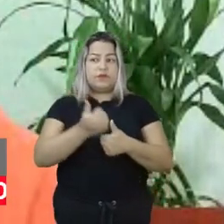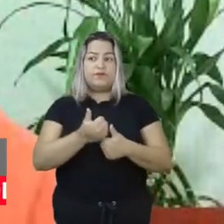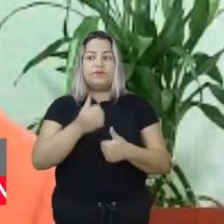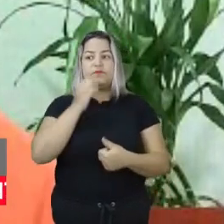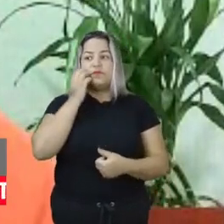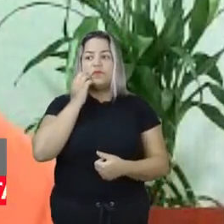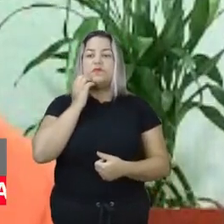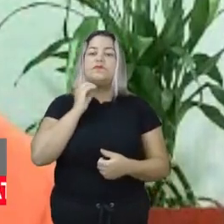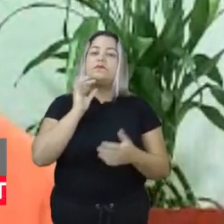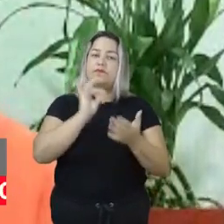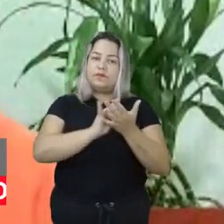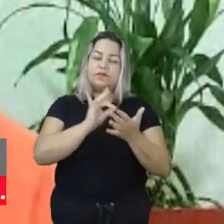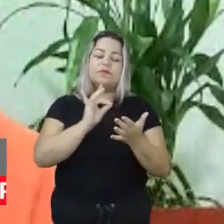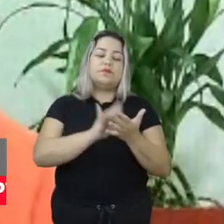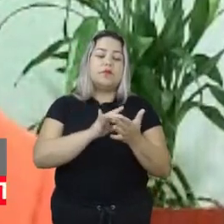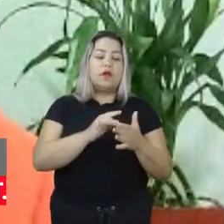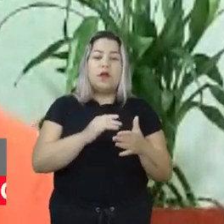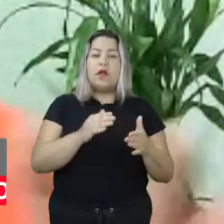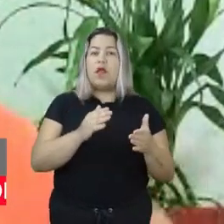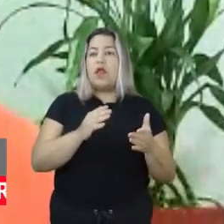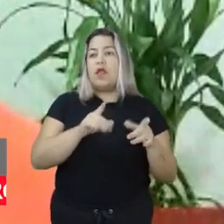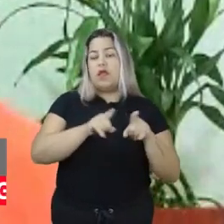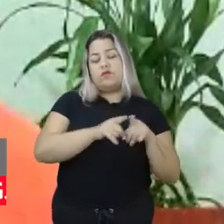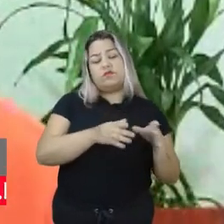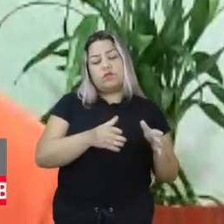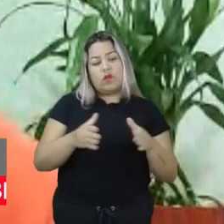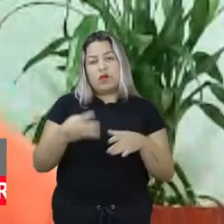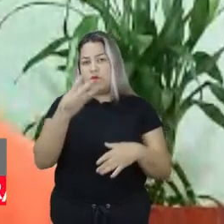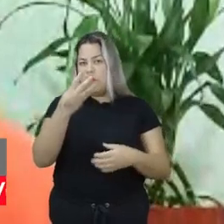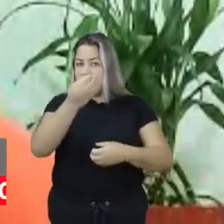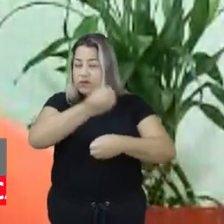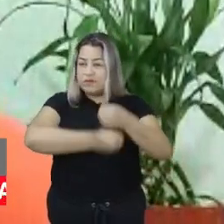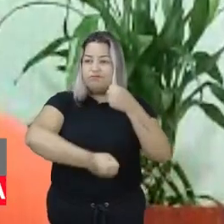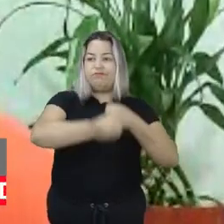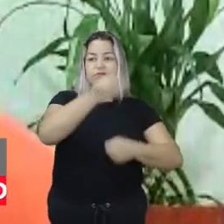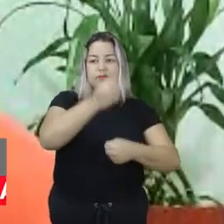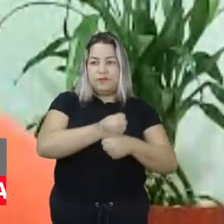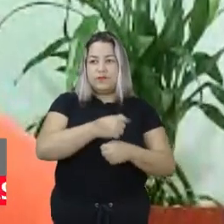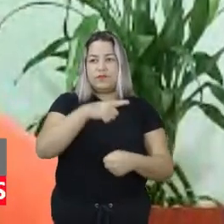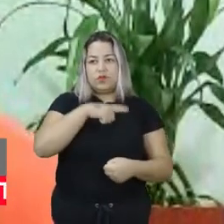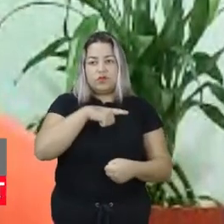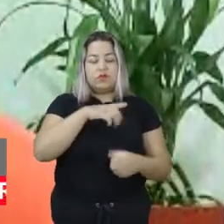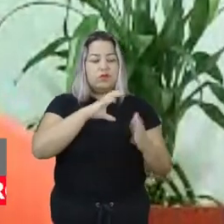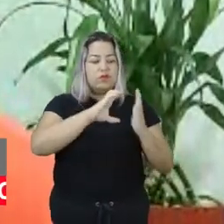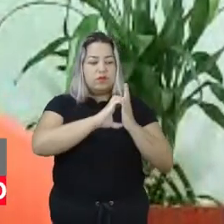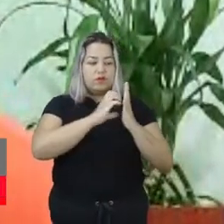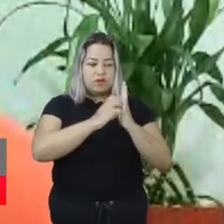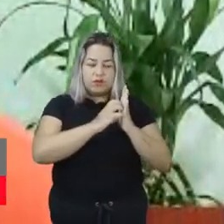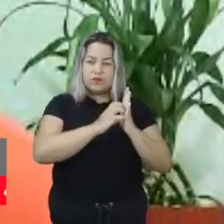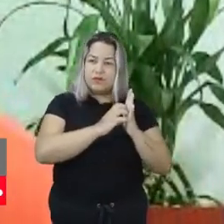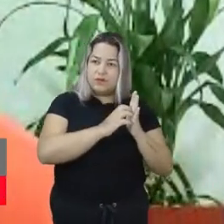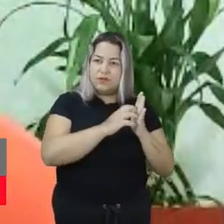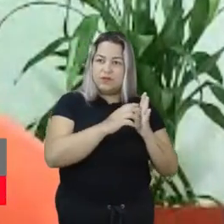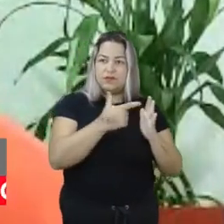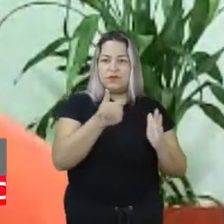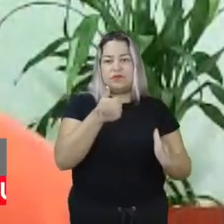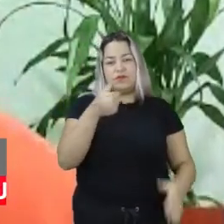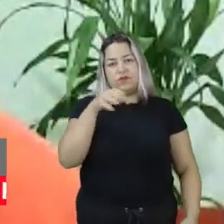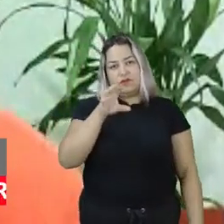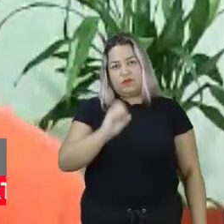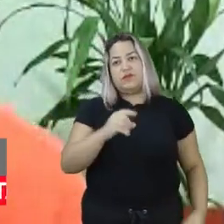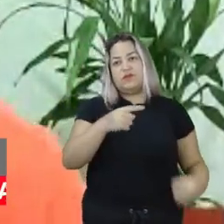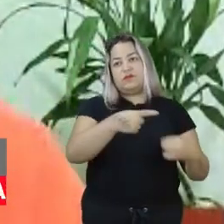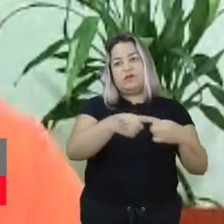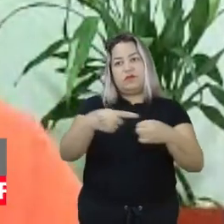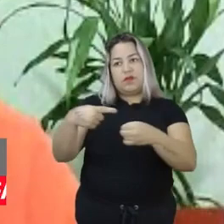né? Obviamente que é um processo de construção, mas há 4 anos atrás, a gente tinha um partido organizado em 210 cidades só.